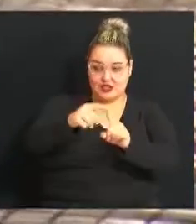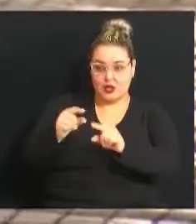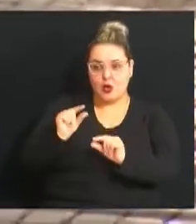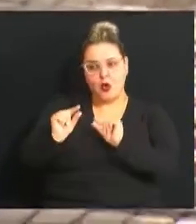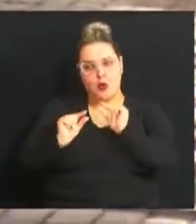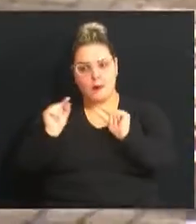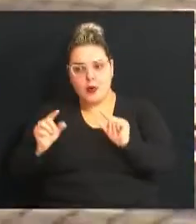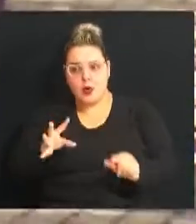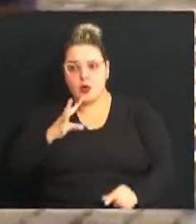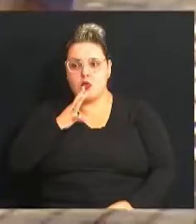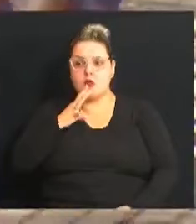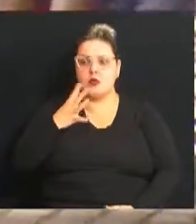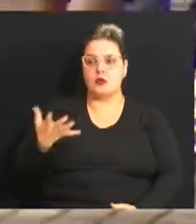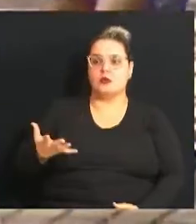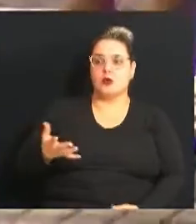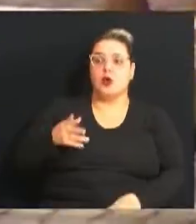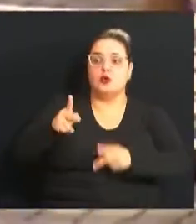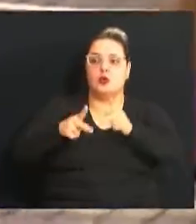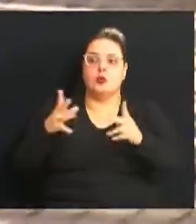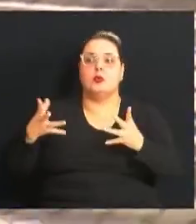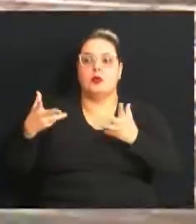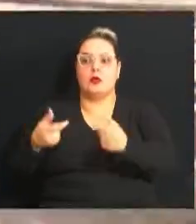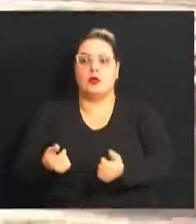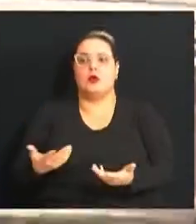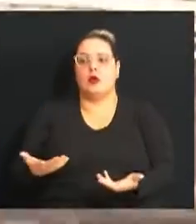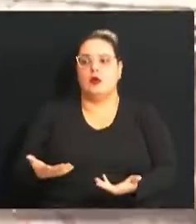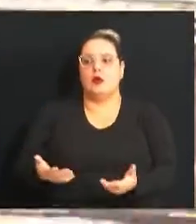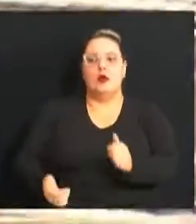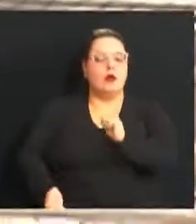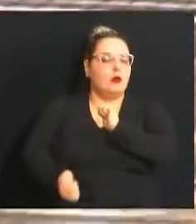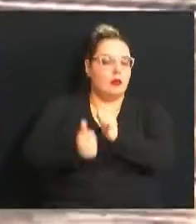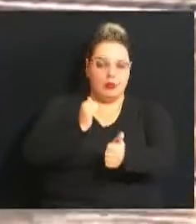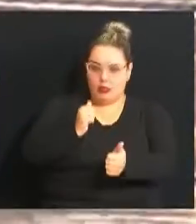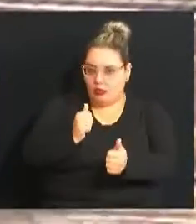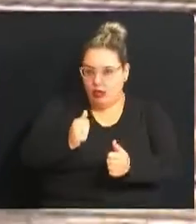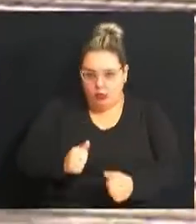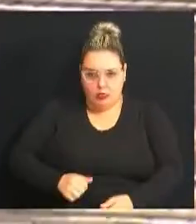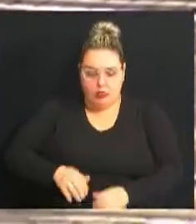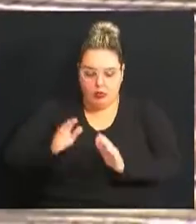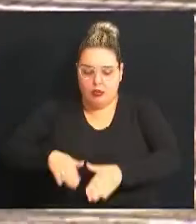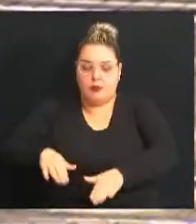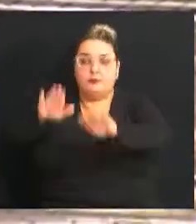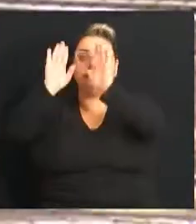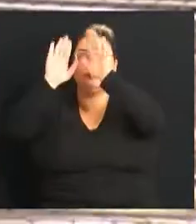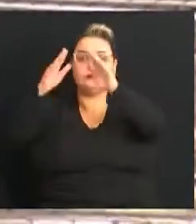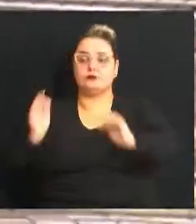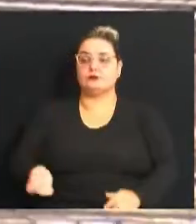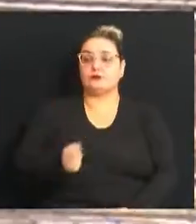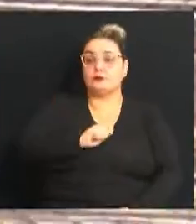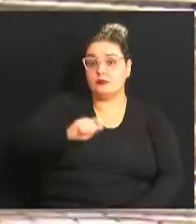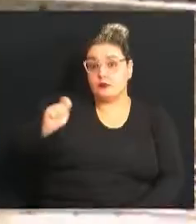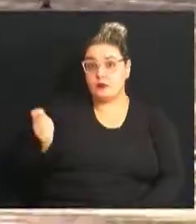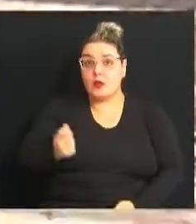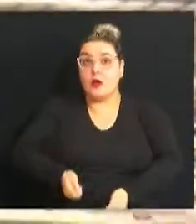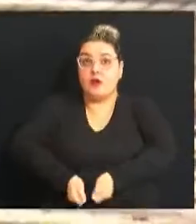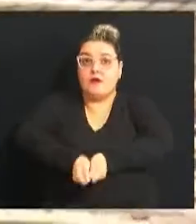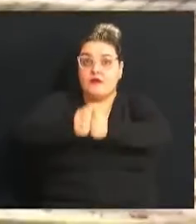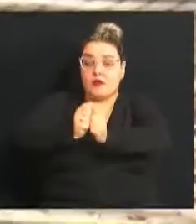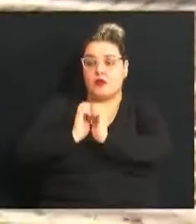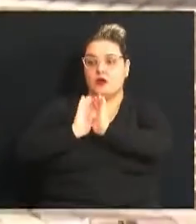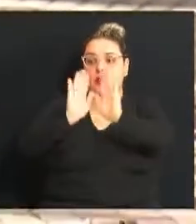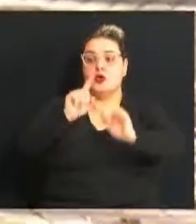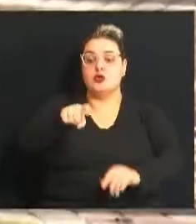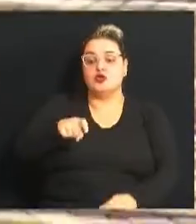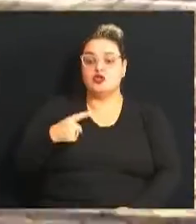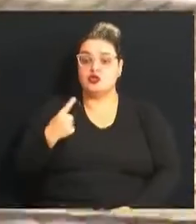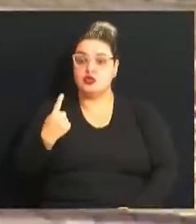conhecidas do público no geral, como fosse futebol, basquete, vôlei. A gente vai ter o Spike Ball, que o pessoal não conhece, o X1 também,